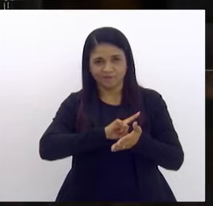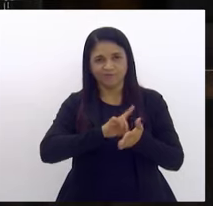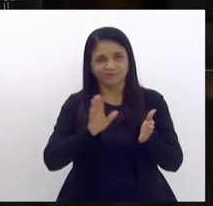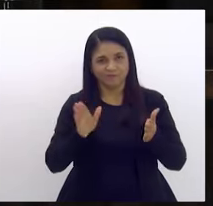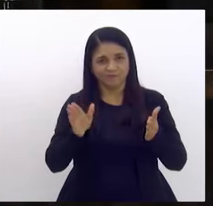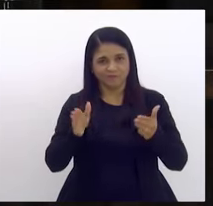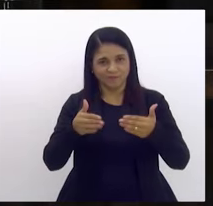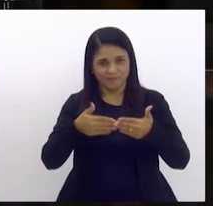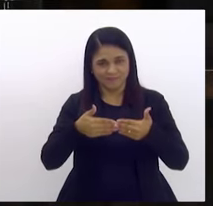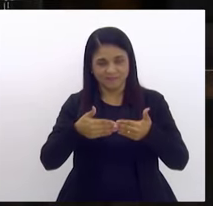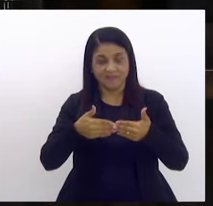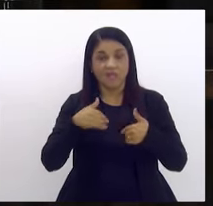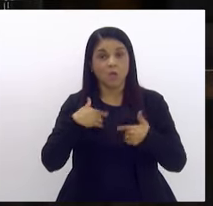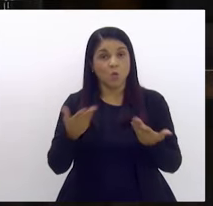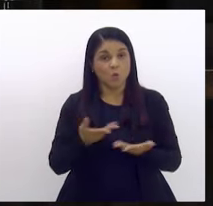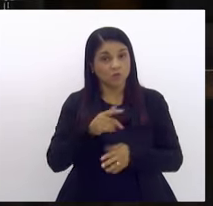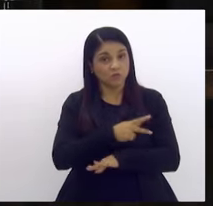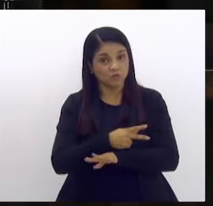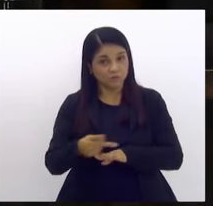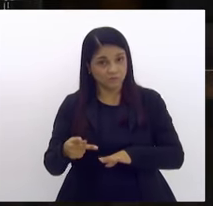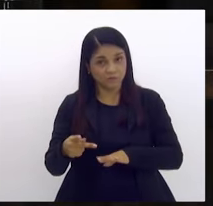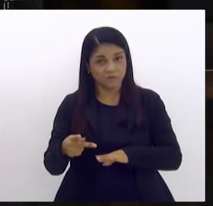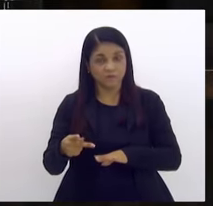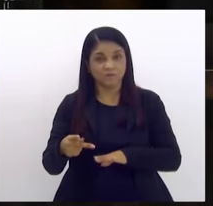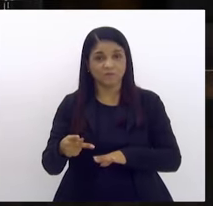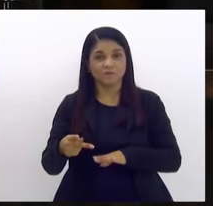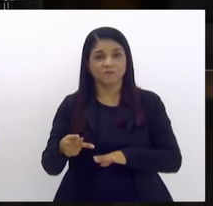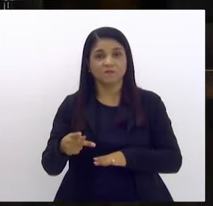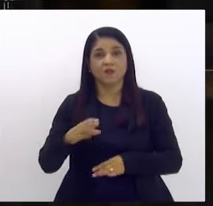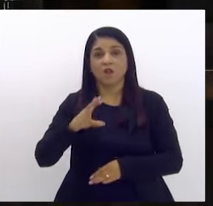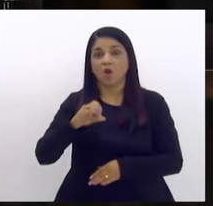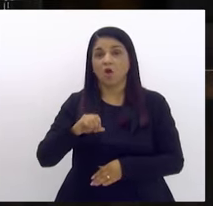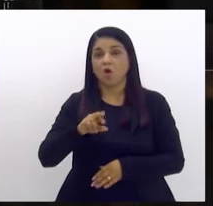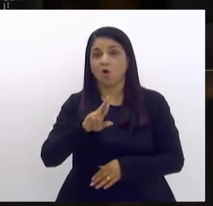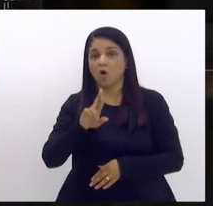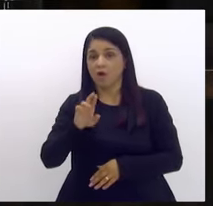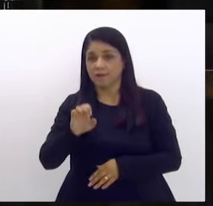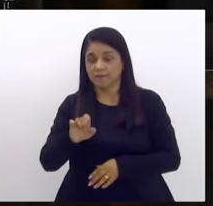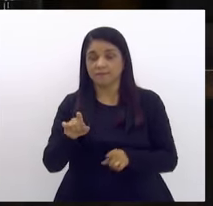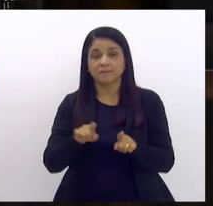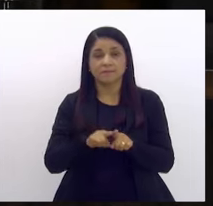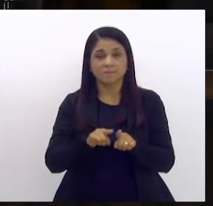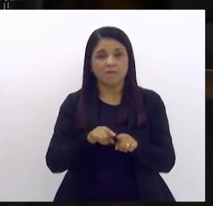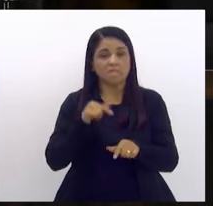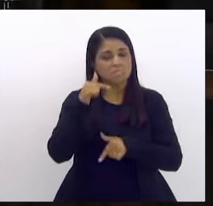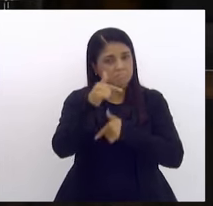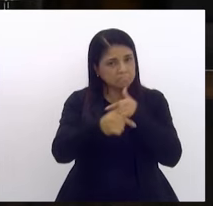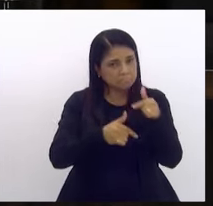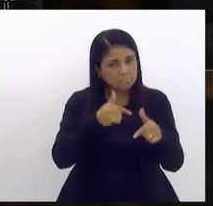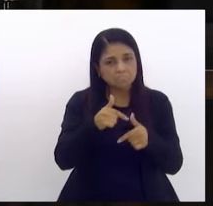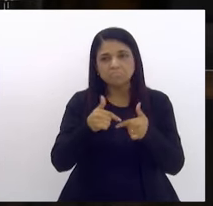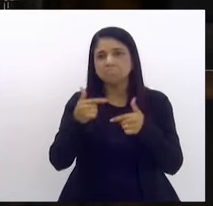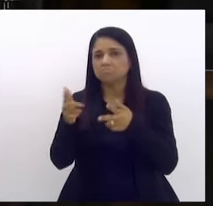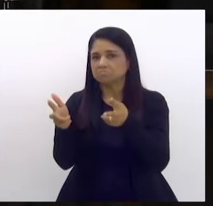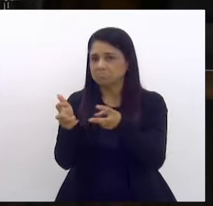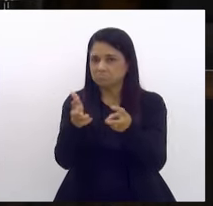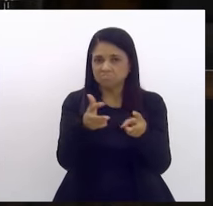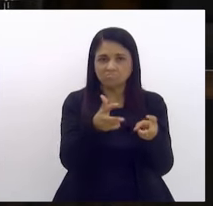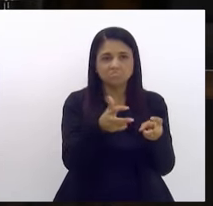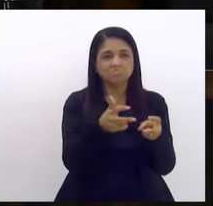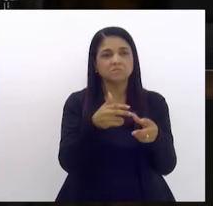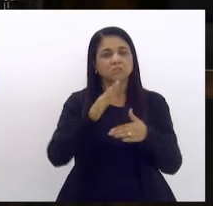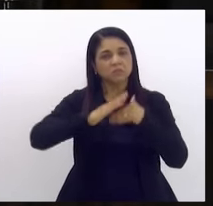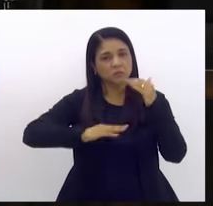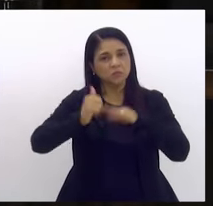hoje fizemos uma visita à CORE e podemos ver ali o trabalho que esses profissionais